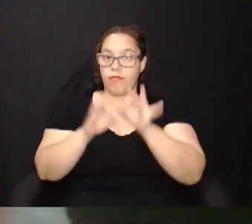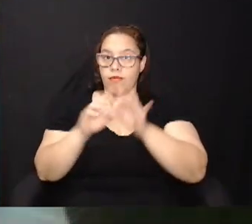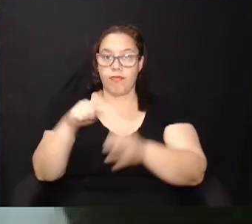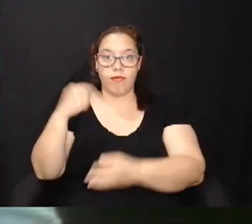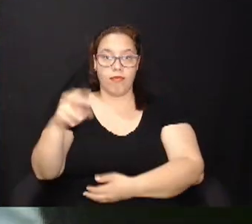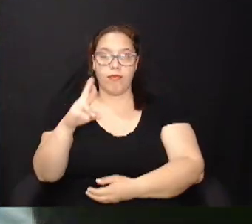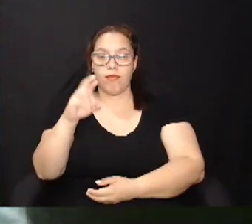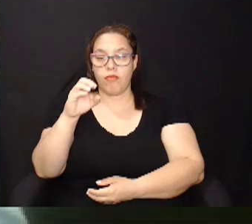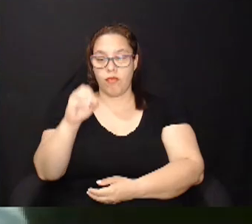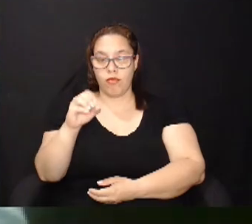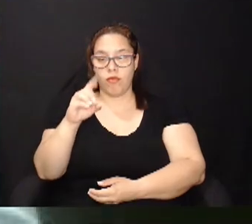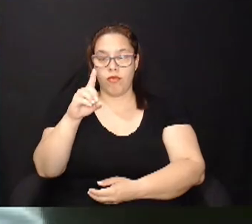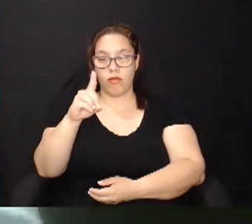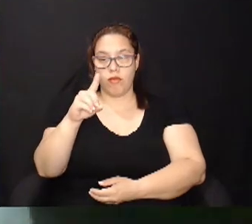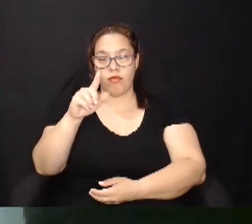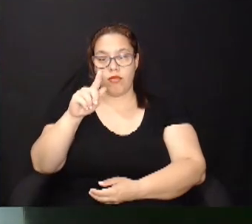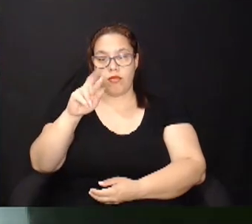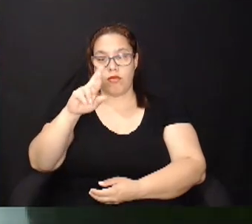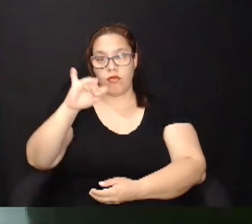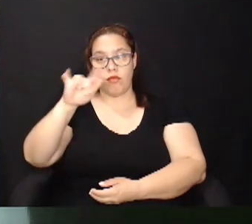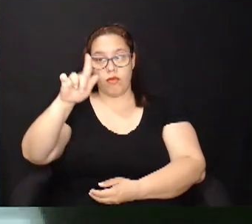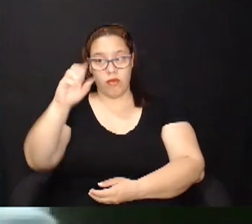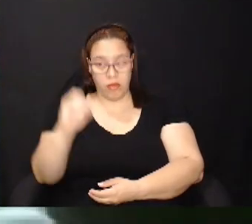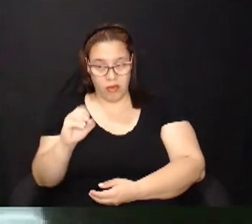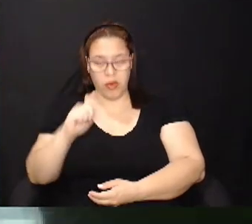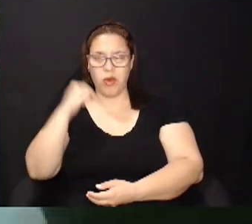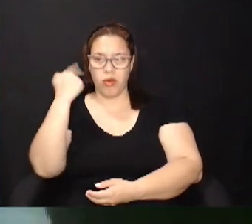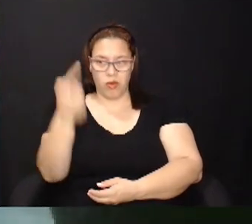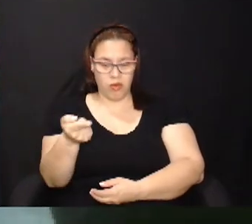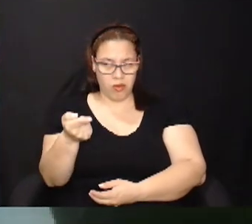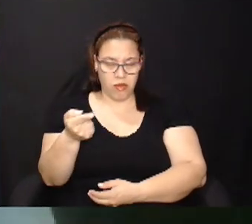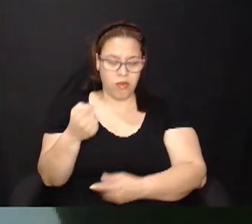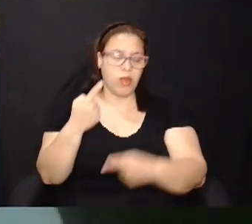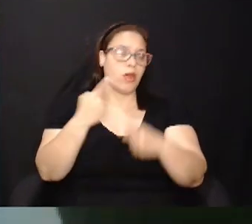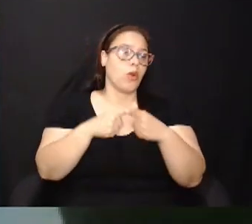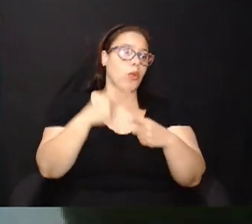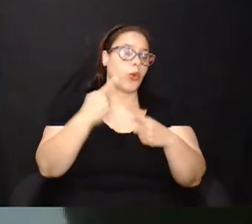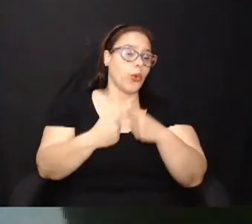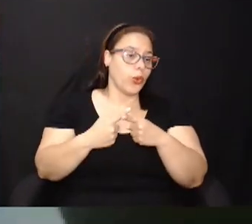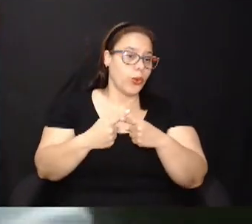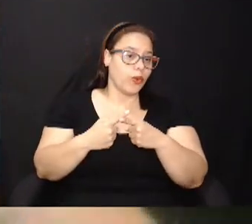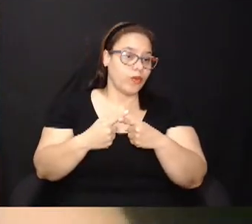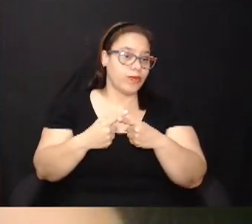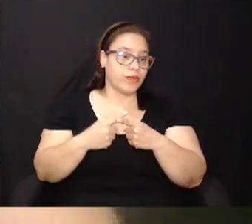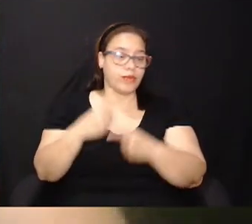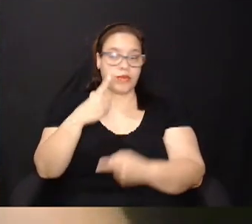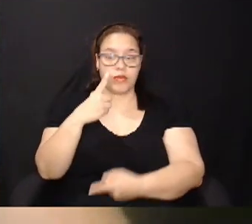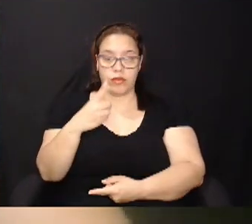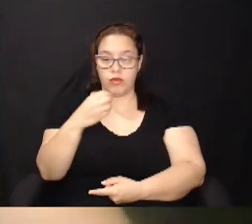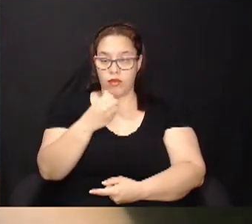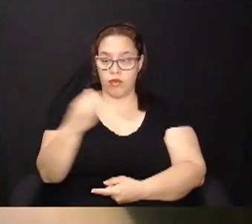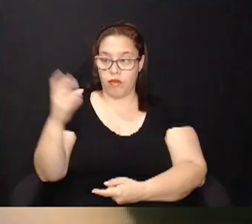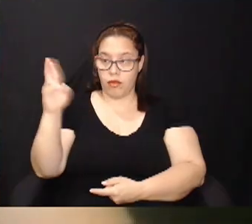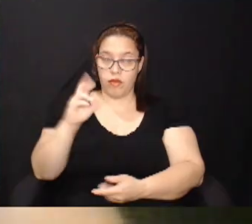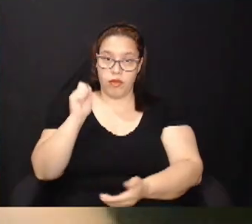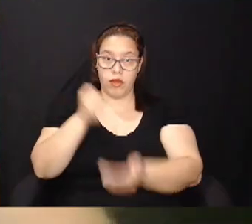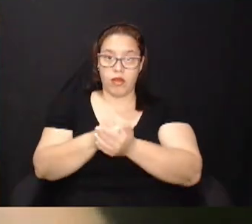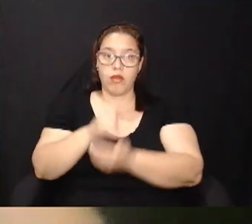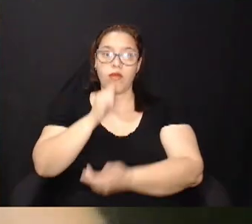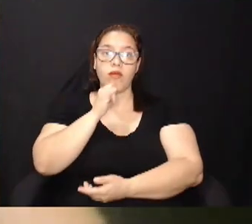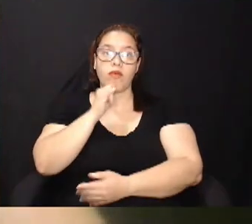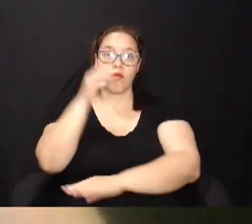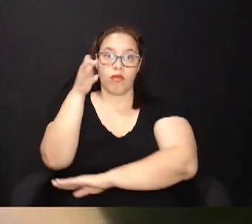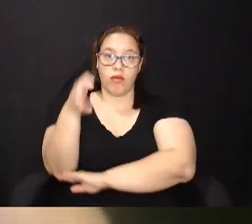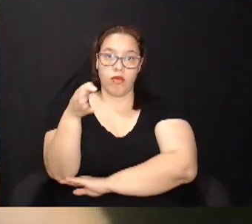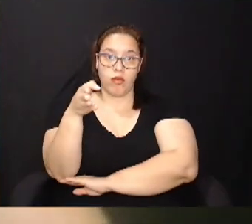Eu recebi uma multa e eu vou entrar com uma ação depois? Porque, olha só, essa multa de R$ 1.600, ela pagaria, por exemplo, um hotel da lua de mel que